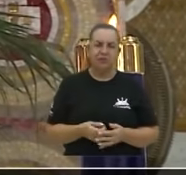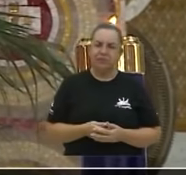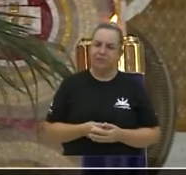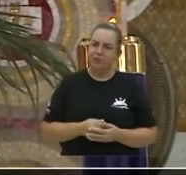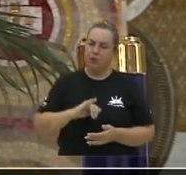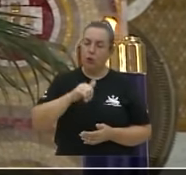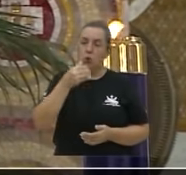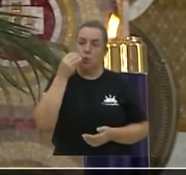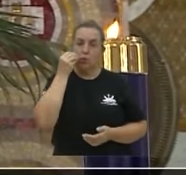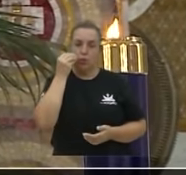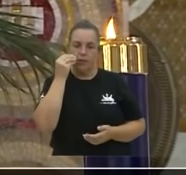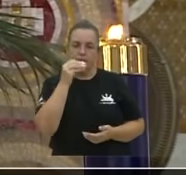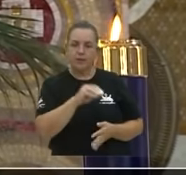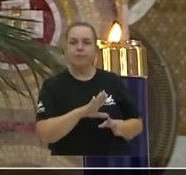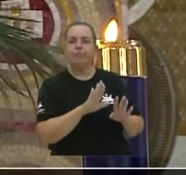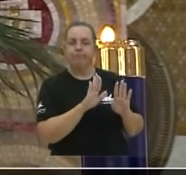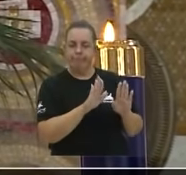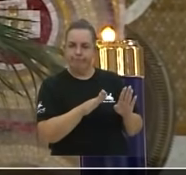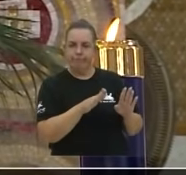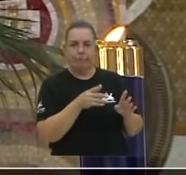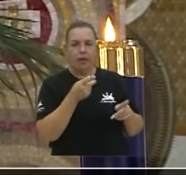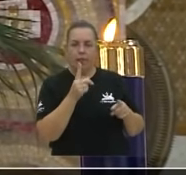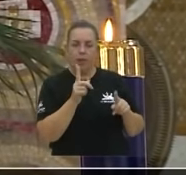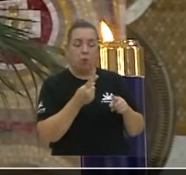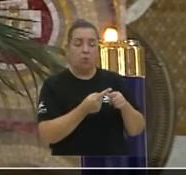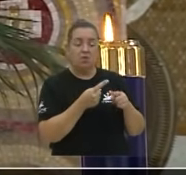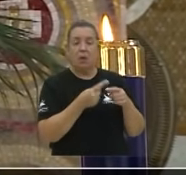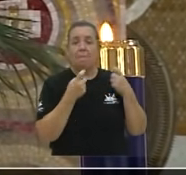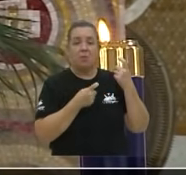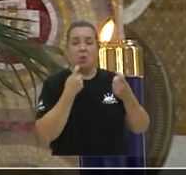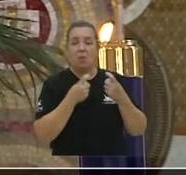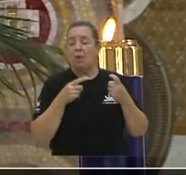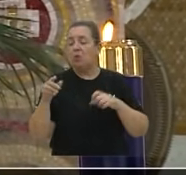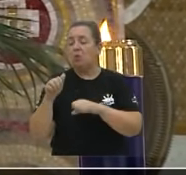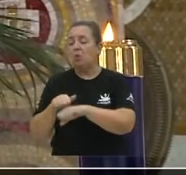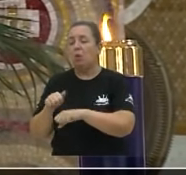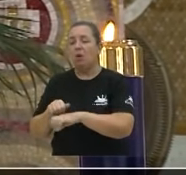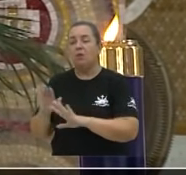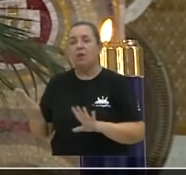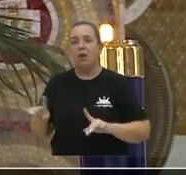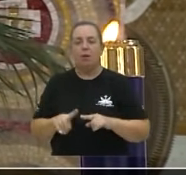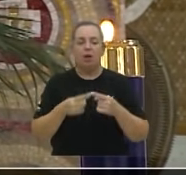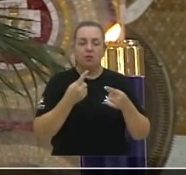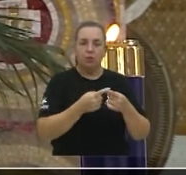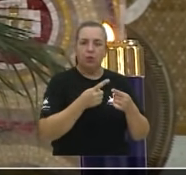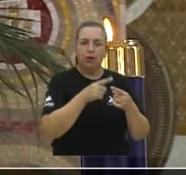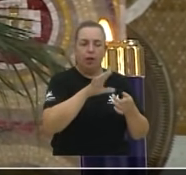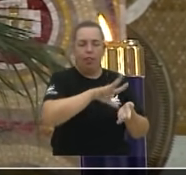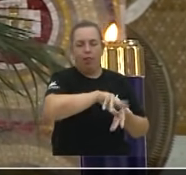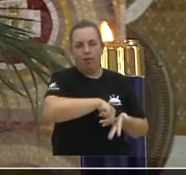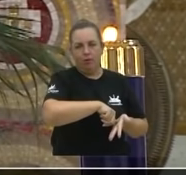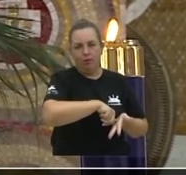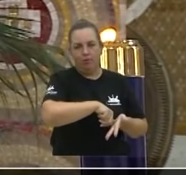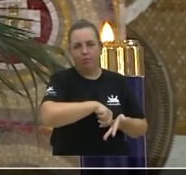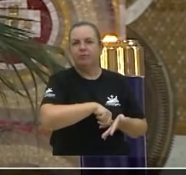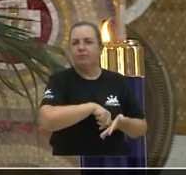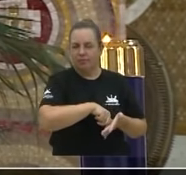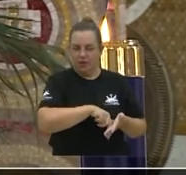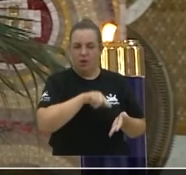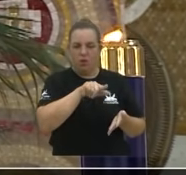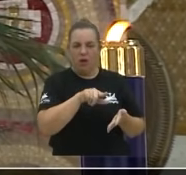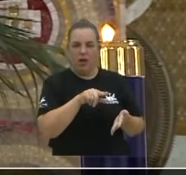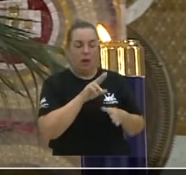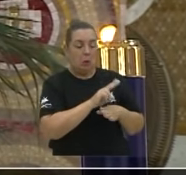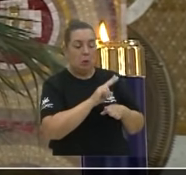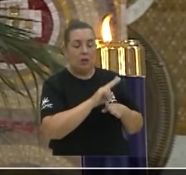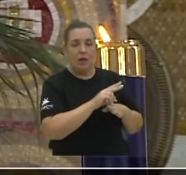Judas falou assim, não porque se preocupasse com os pobres, mas porque era ladrão. Ele tomava conta